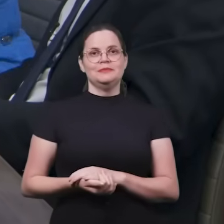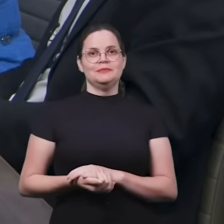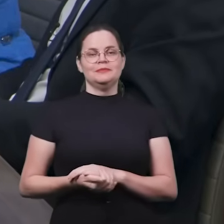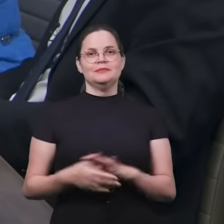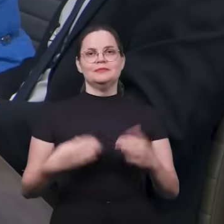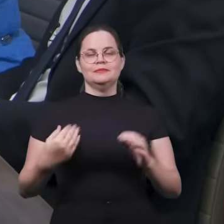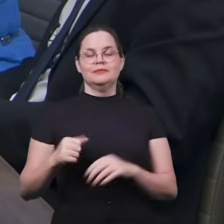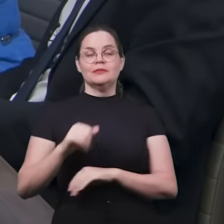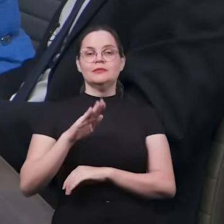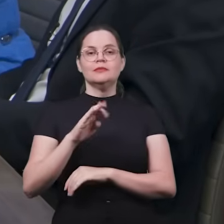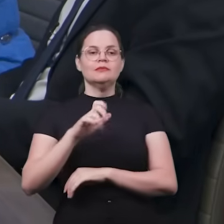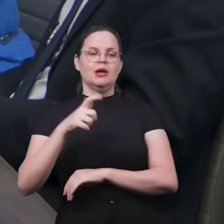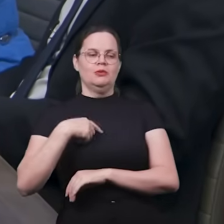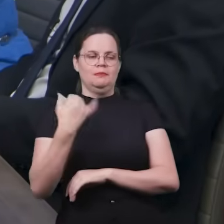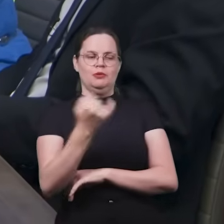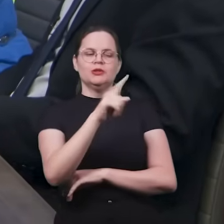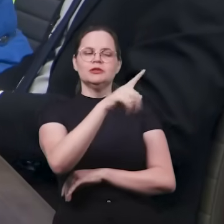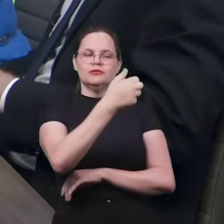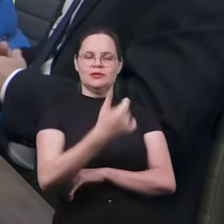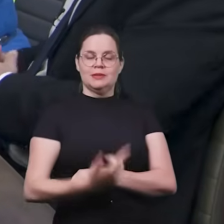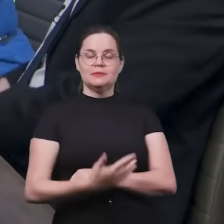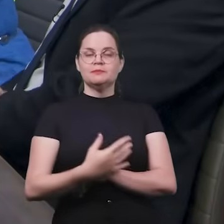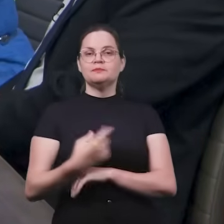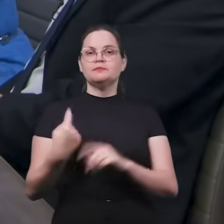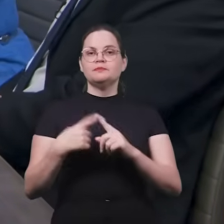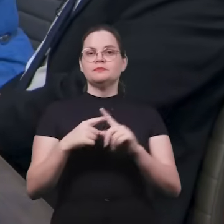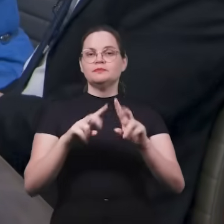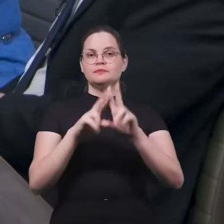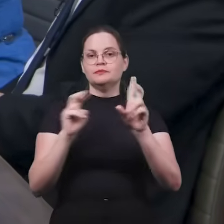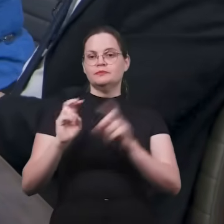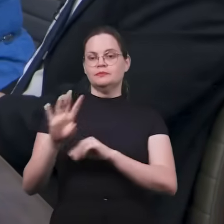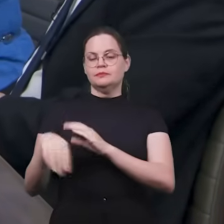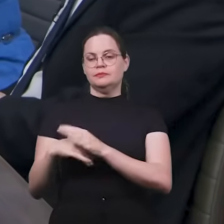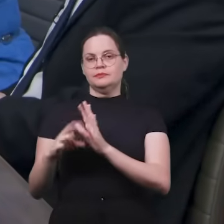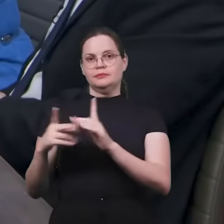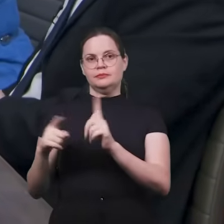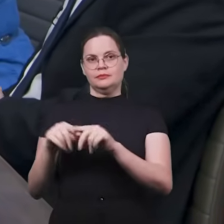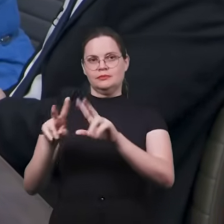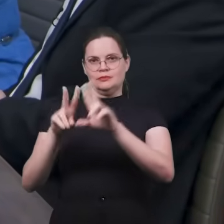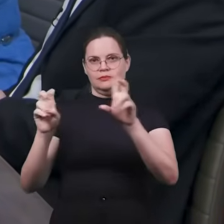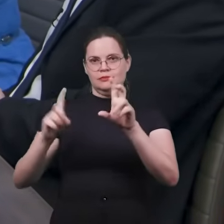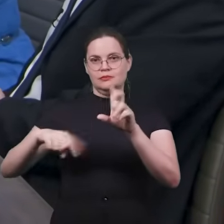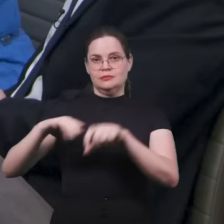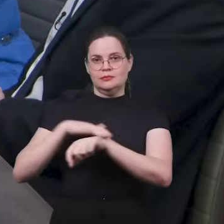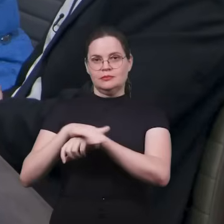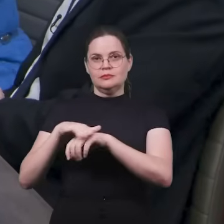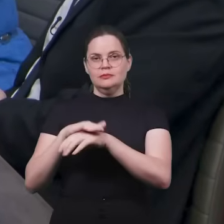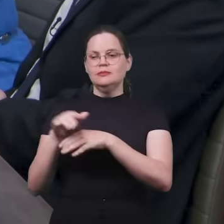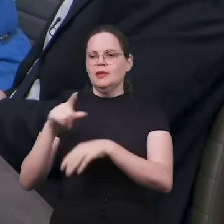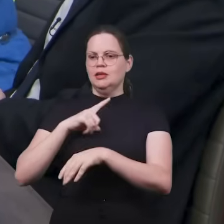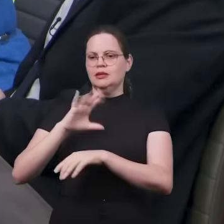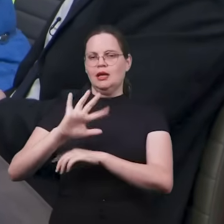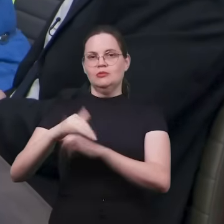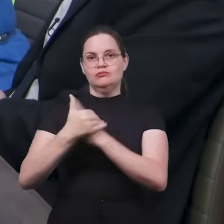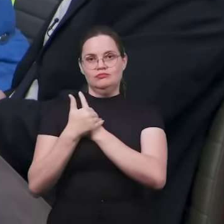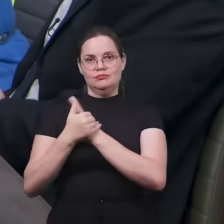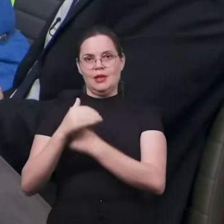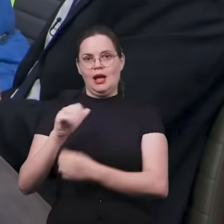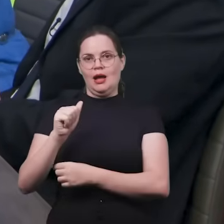Bel, é muito importante o que você falou, no sentido de na igreja, que é o tema que nós estamos falando, nós temos